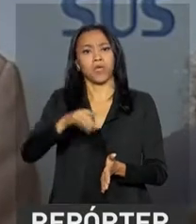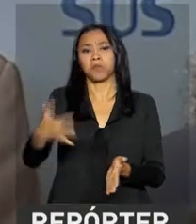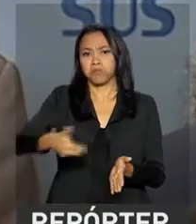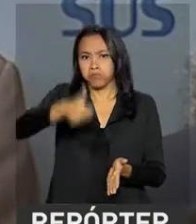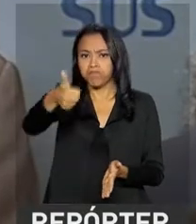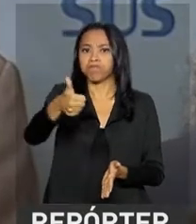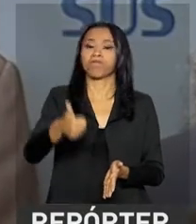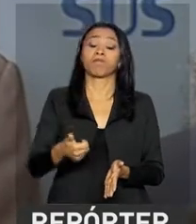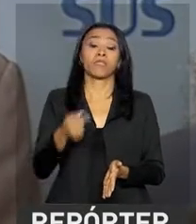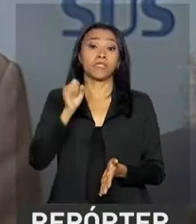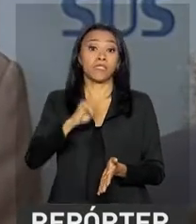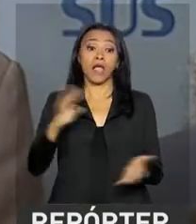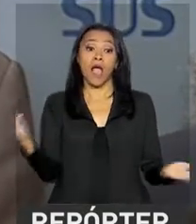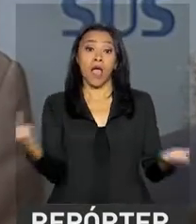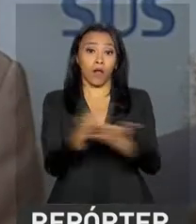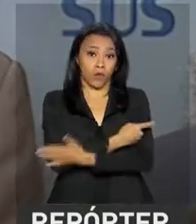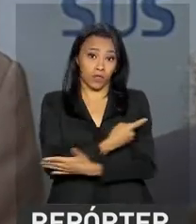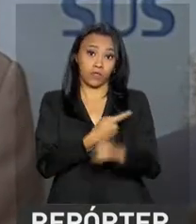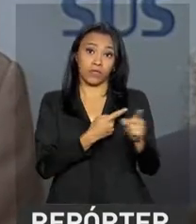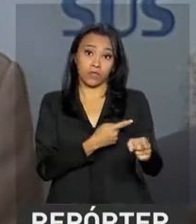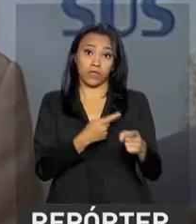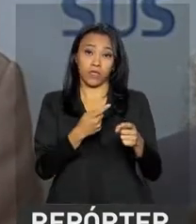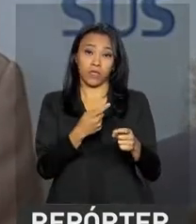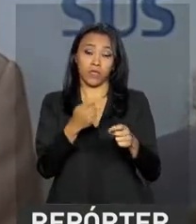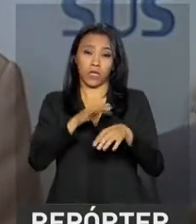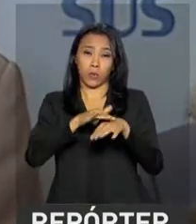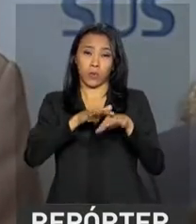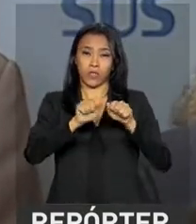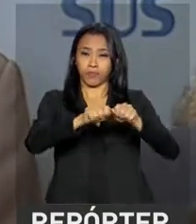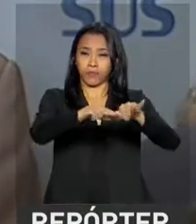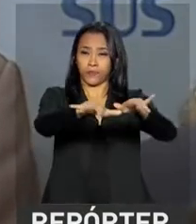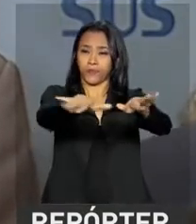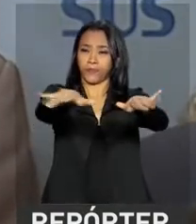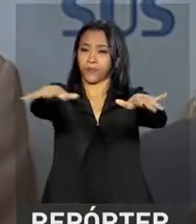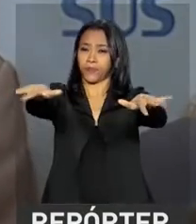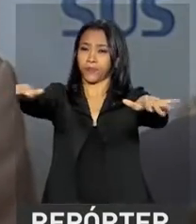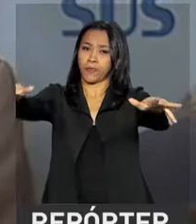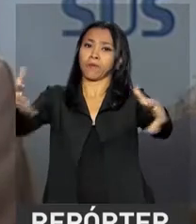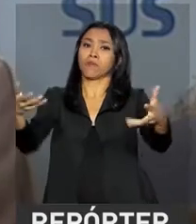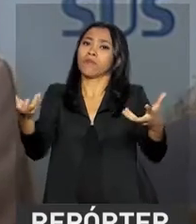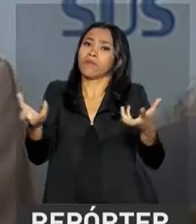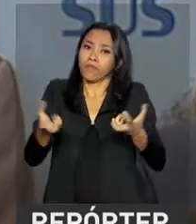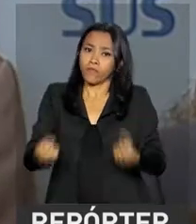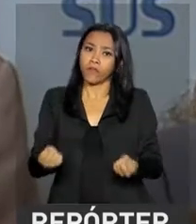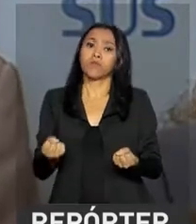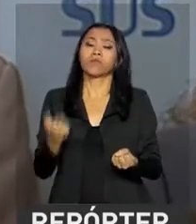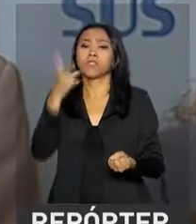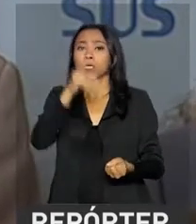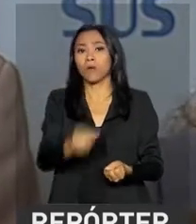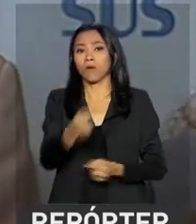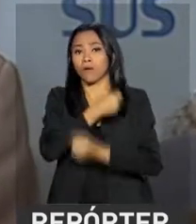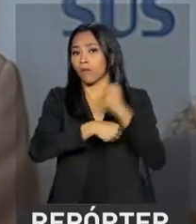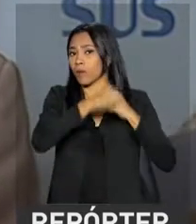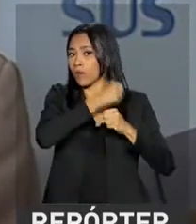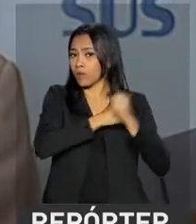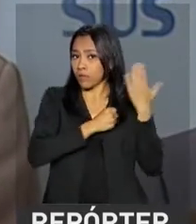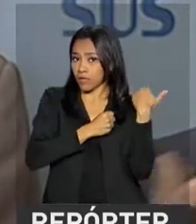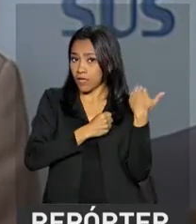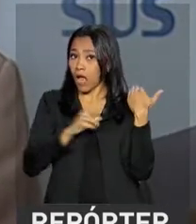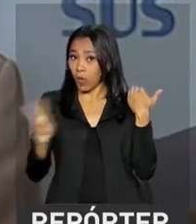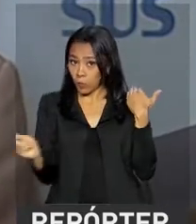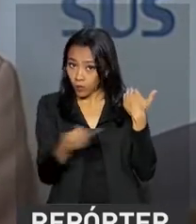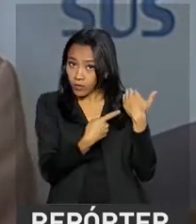surtos de outras regiões que não estão ainda identificadas nós vamos buscar a cobertura como fizemos ano passado cada vez que surge a necessidade